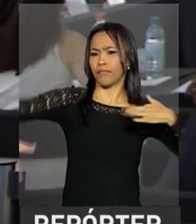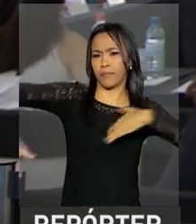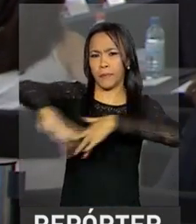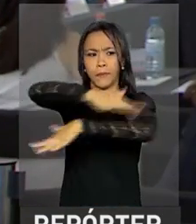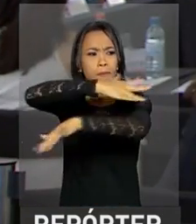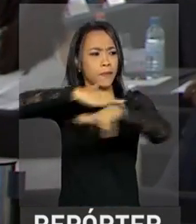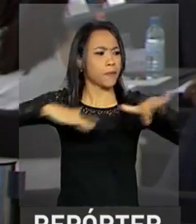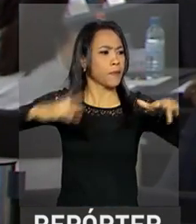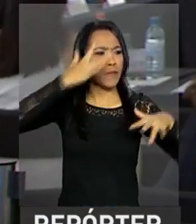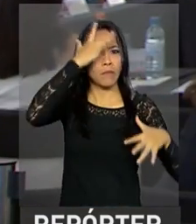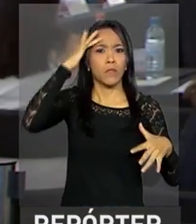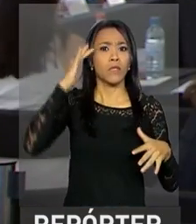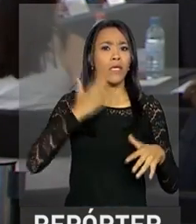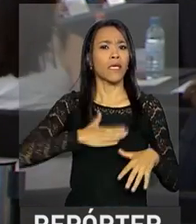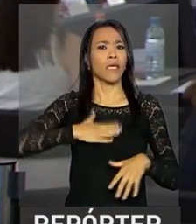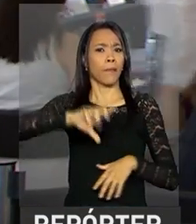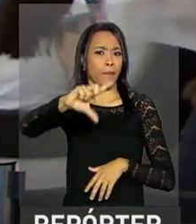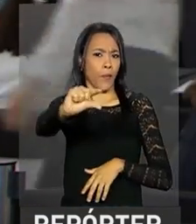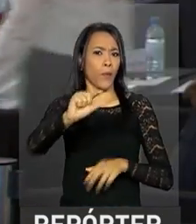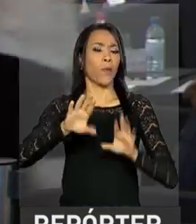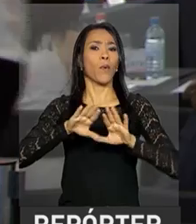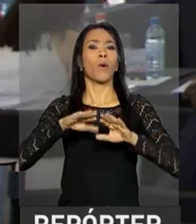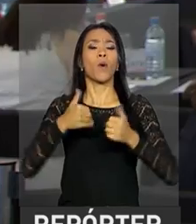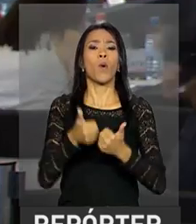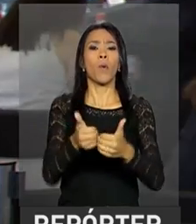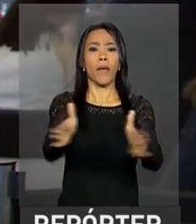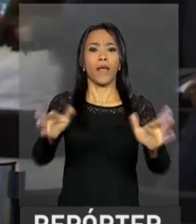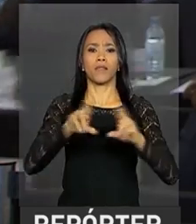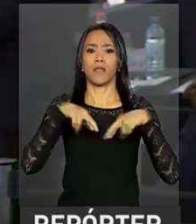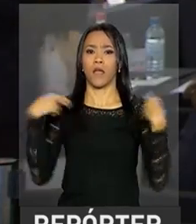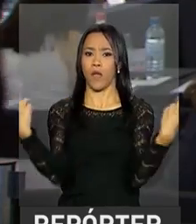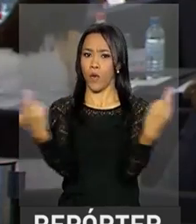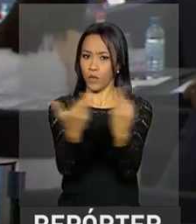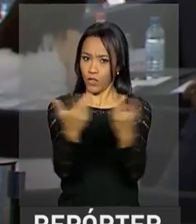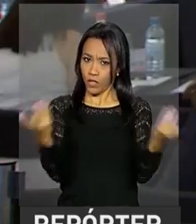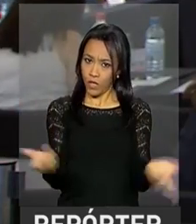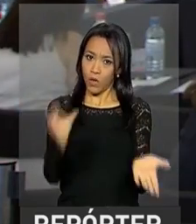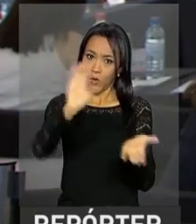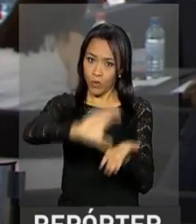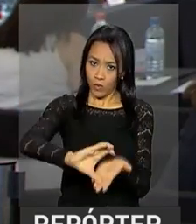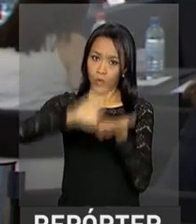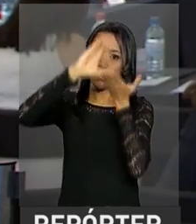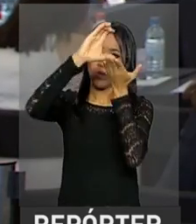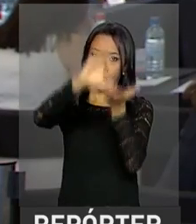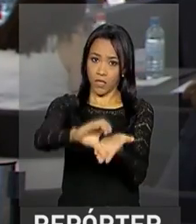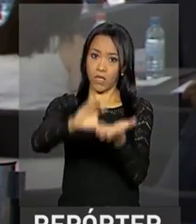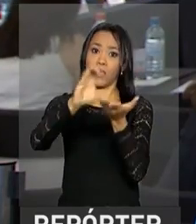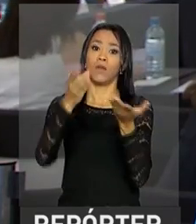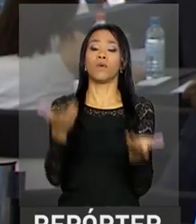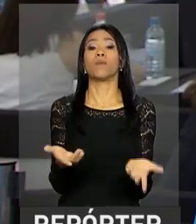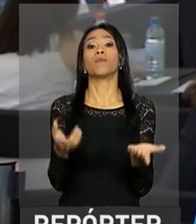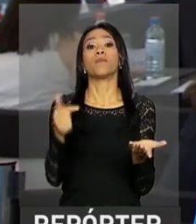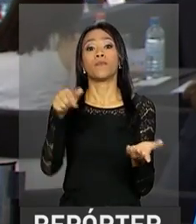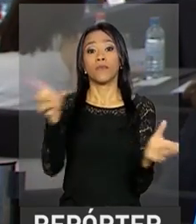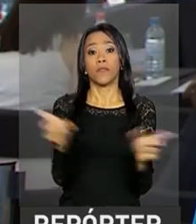pouco começa a reunião do Conselho de Desenvolvimento Social.